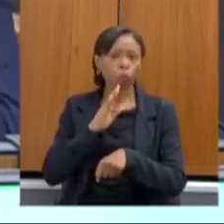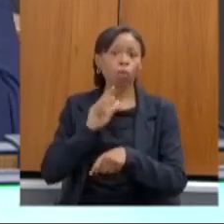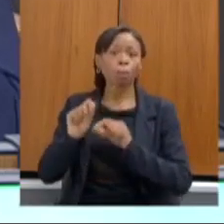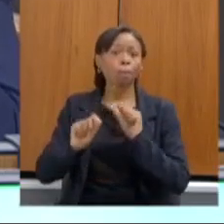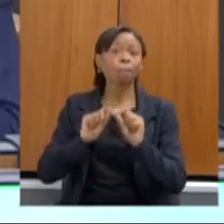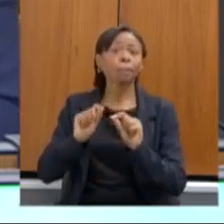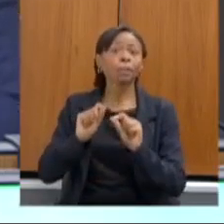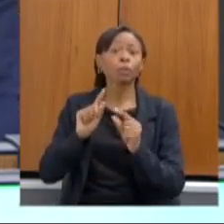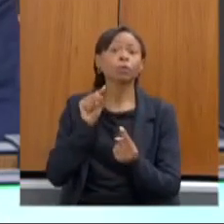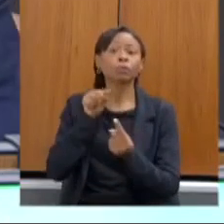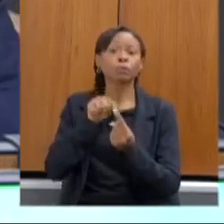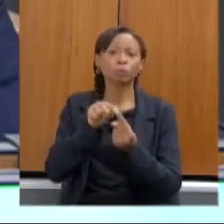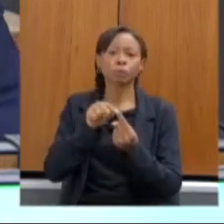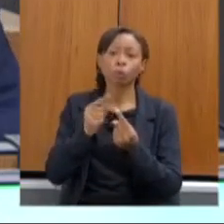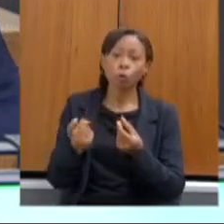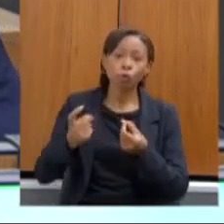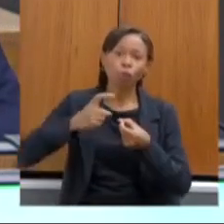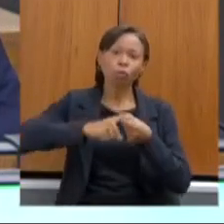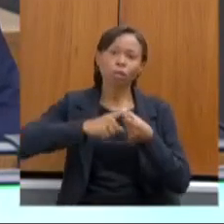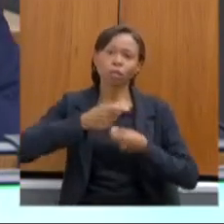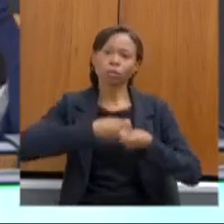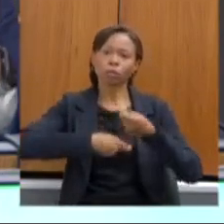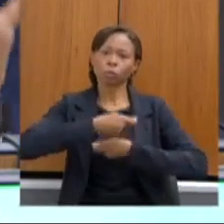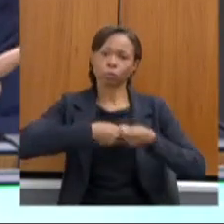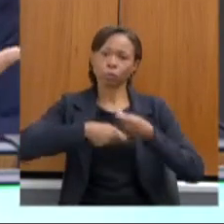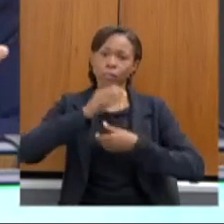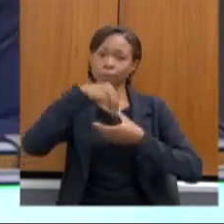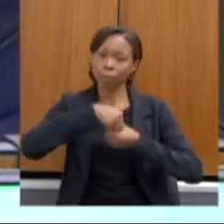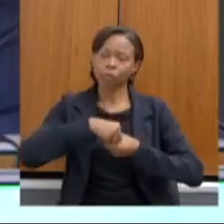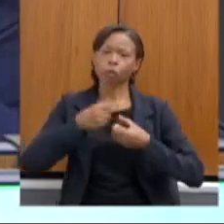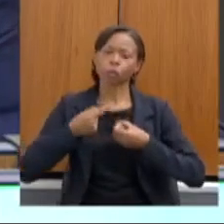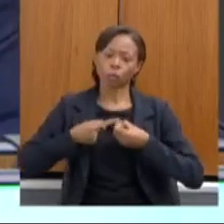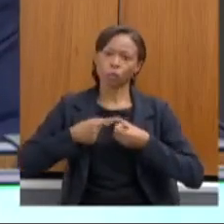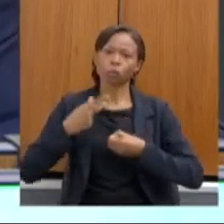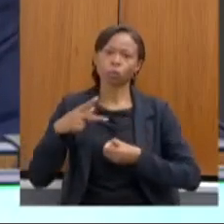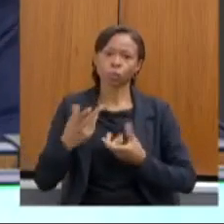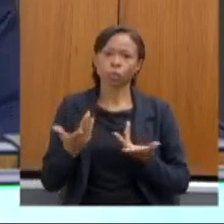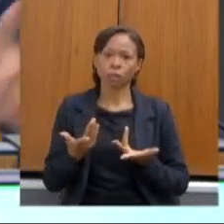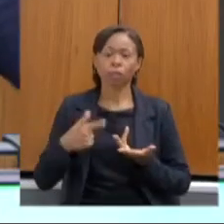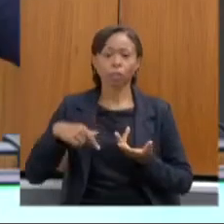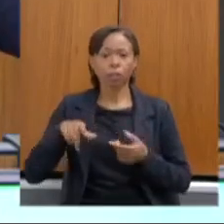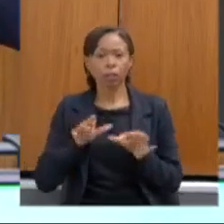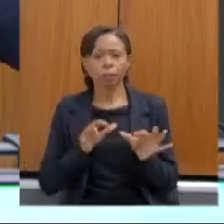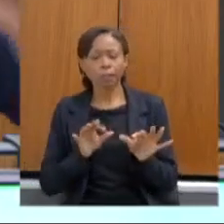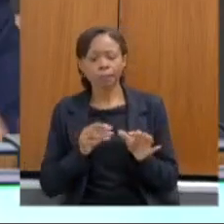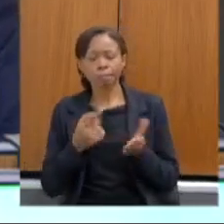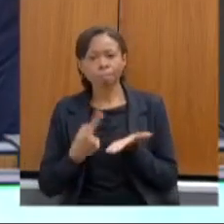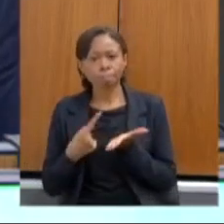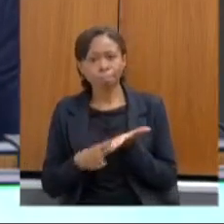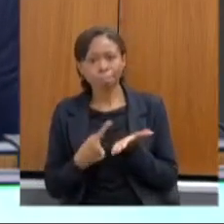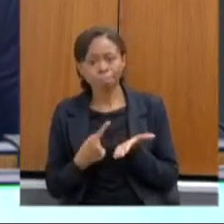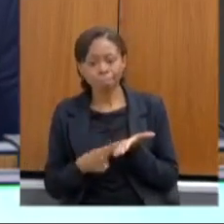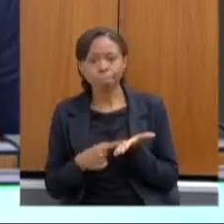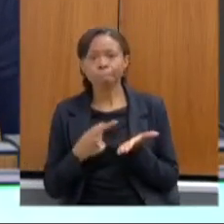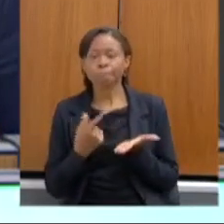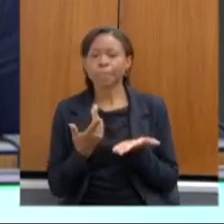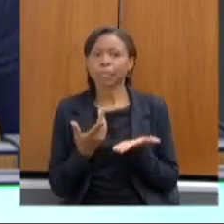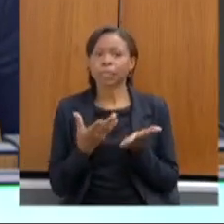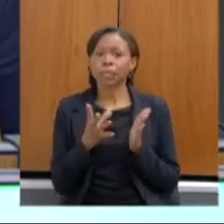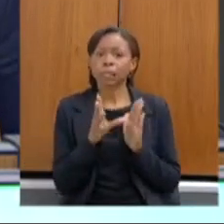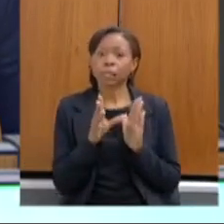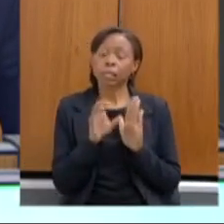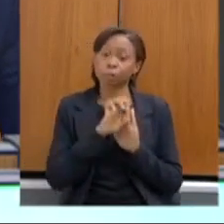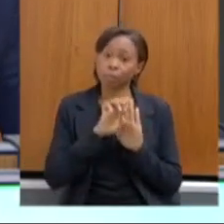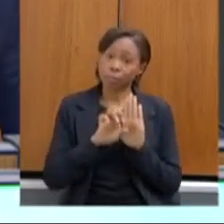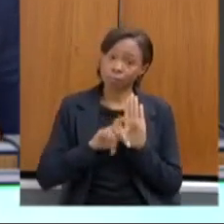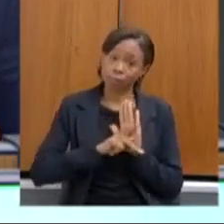retomada da economia nos seus municípios estamos negociando emendas parlamentares para aumentar esse número para 300